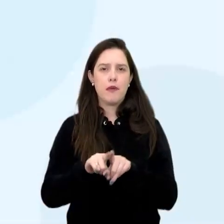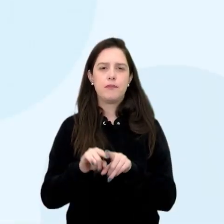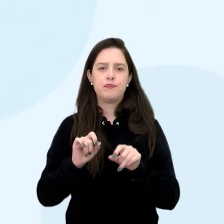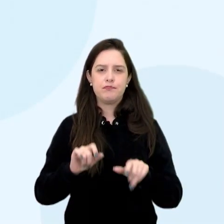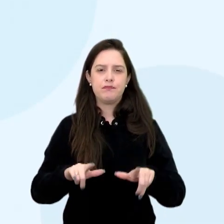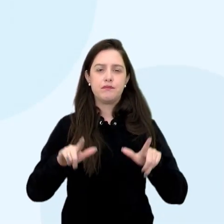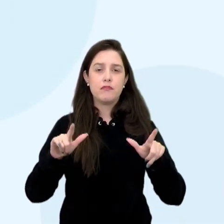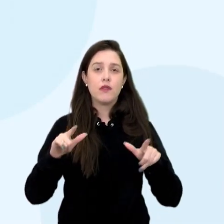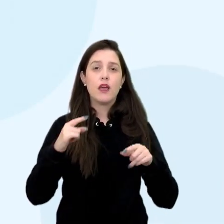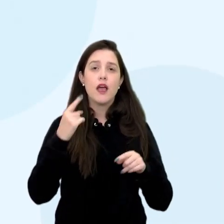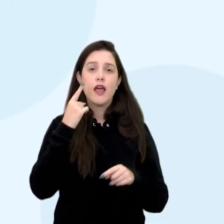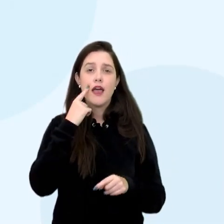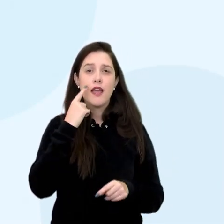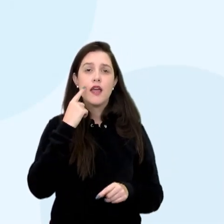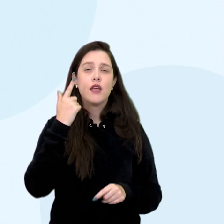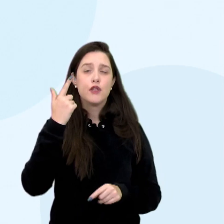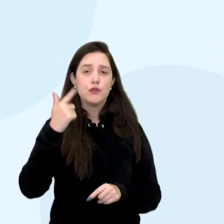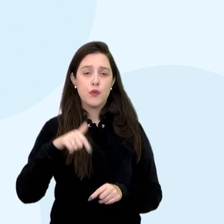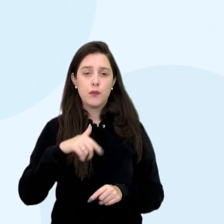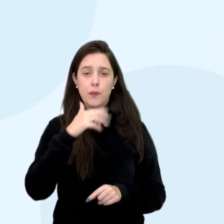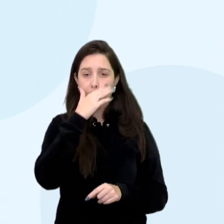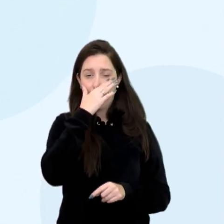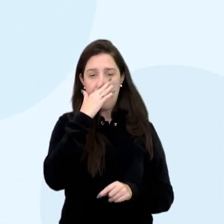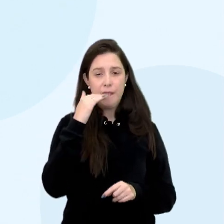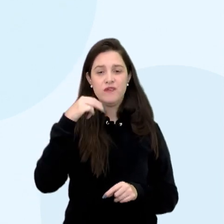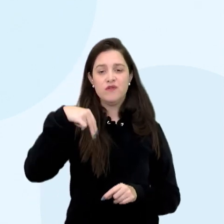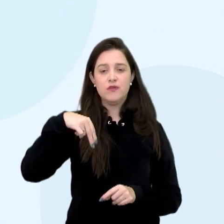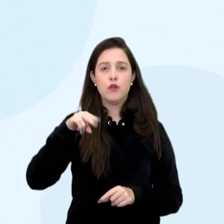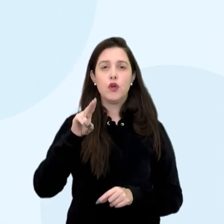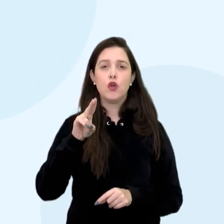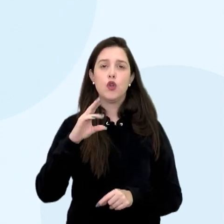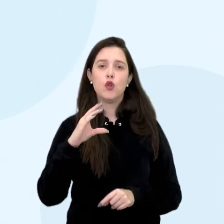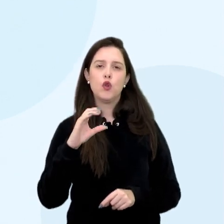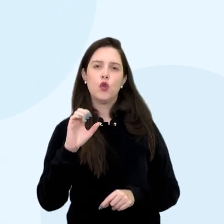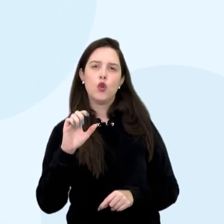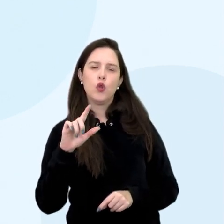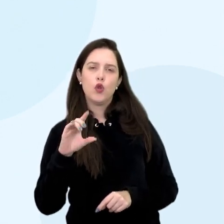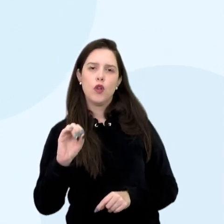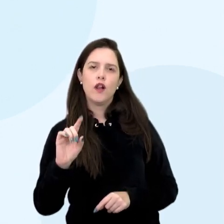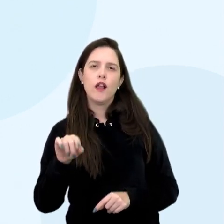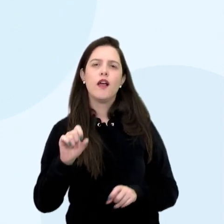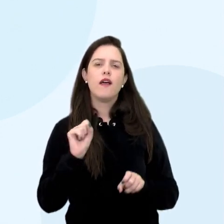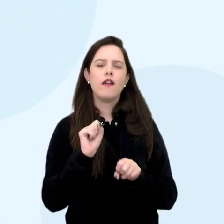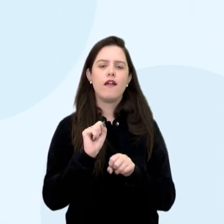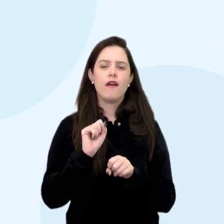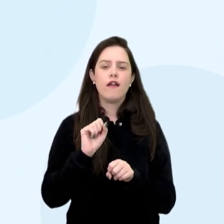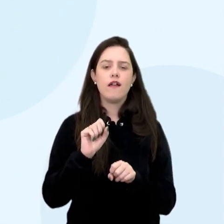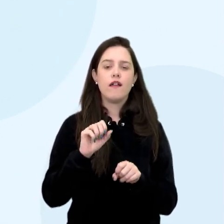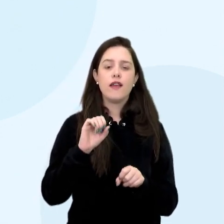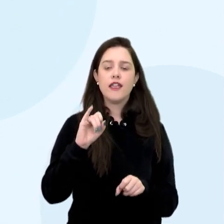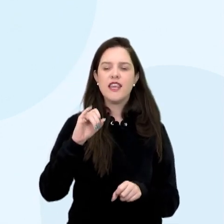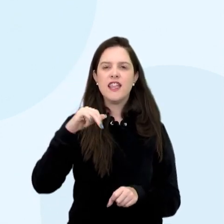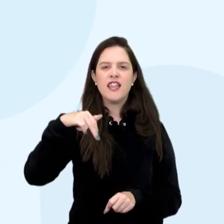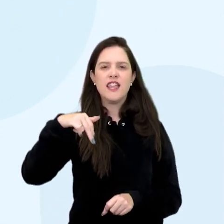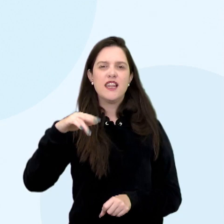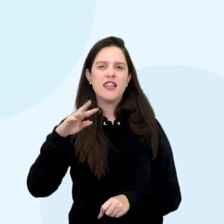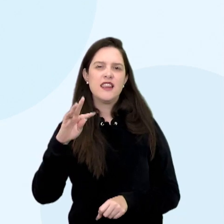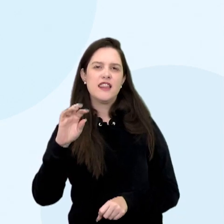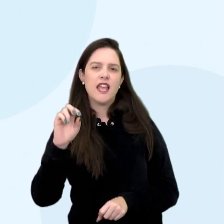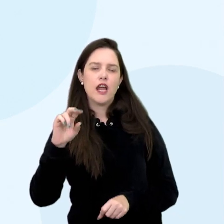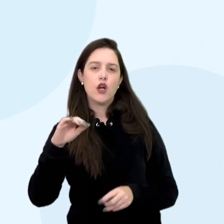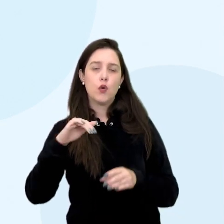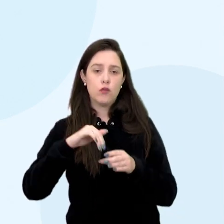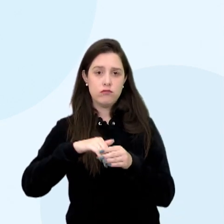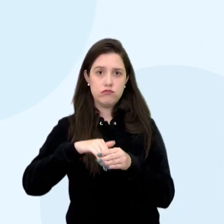gente vai observar aí o núcleo, né, que também é dividido em dois, né, o núcleo externo e o núcleo interno. Então o